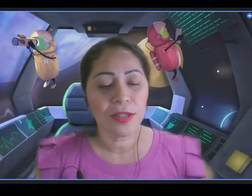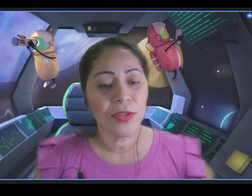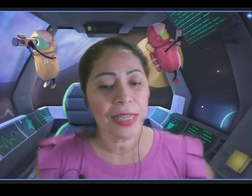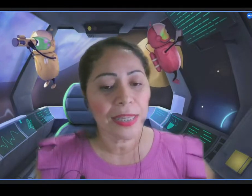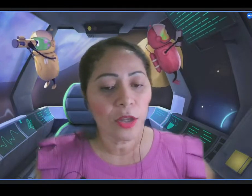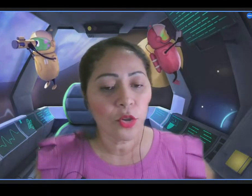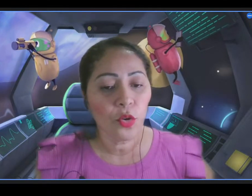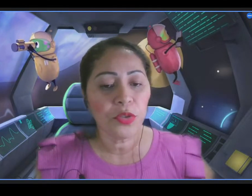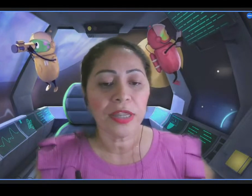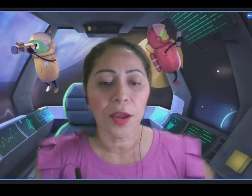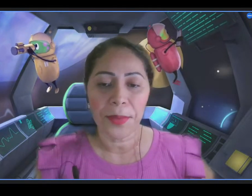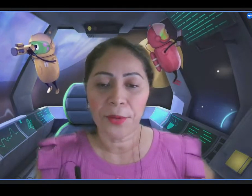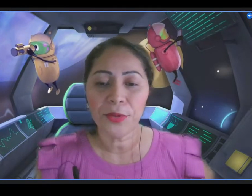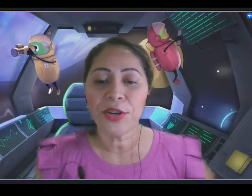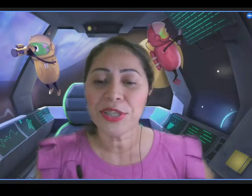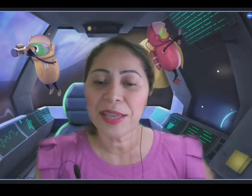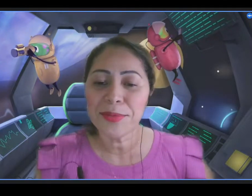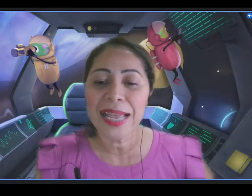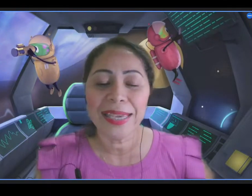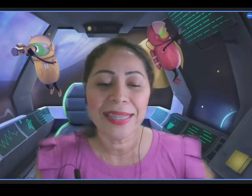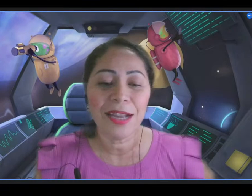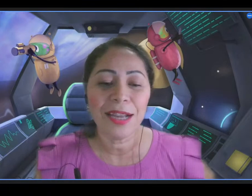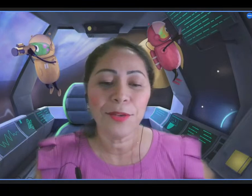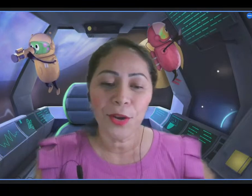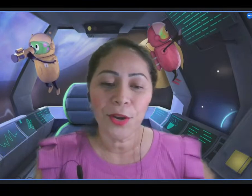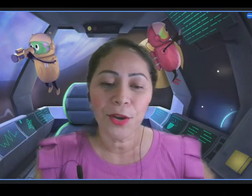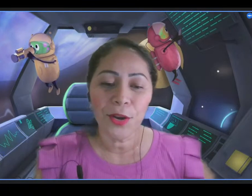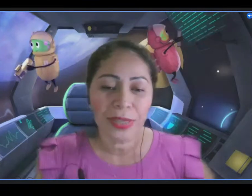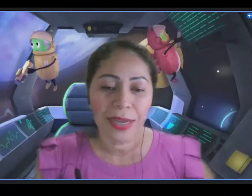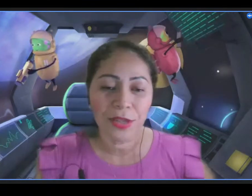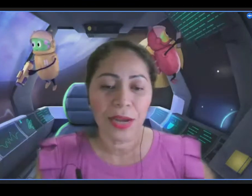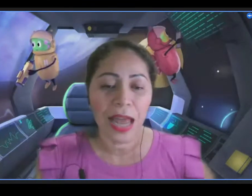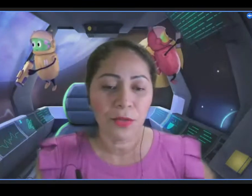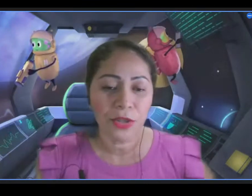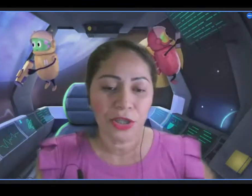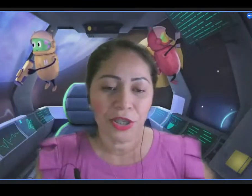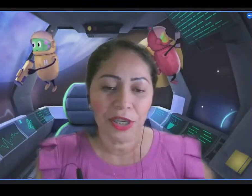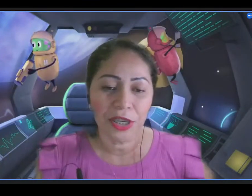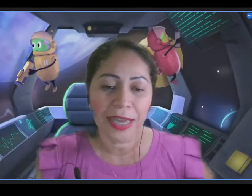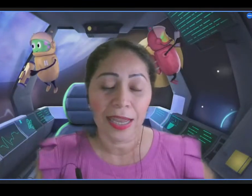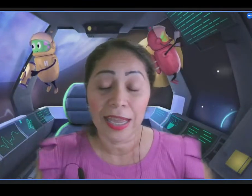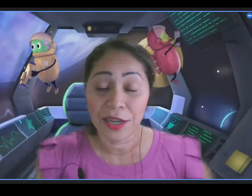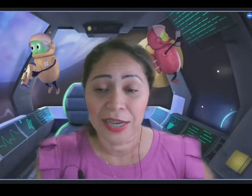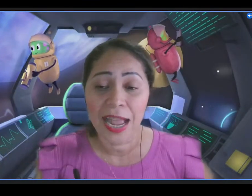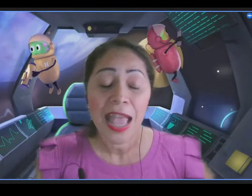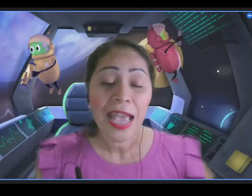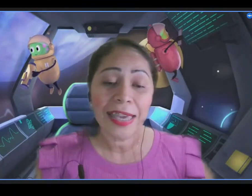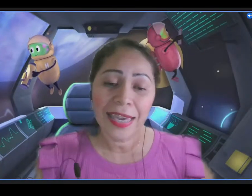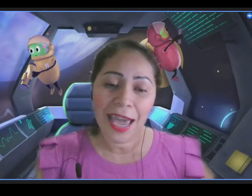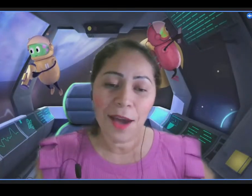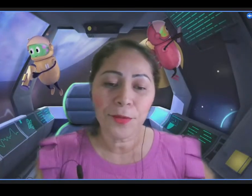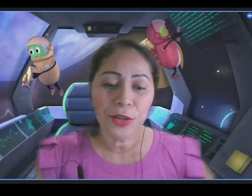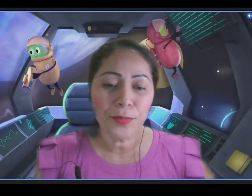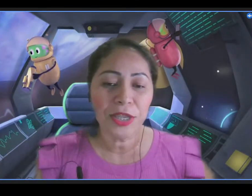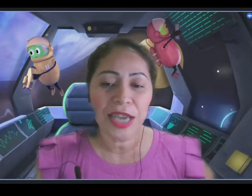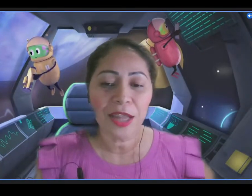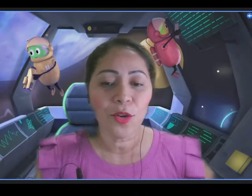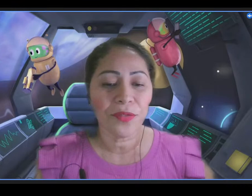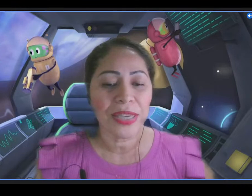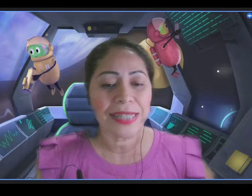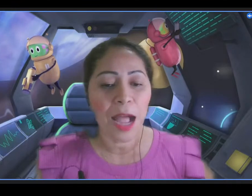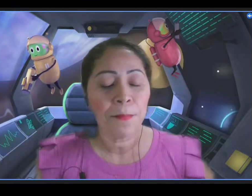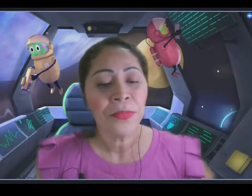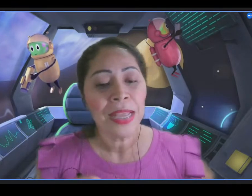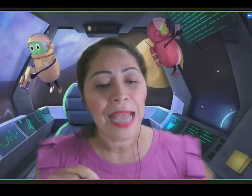gente, se você tem dúvida, tem uma pergunta, nós temos ainda o nosso estudante, o Laudi Caritiana, que é o nosso mediador,